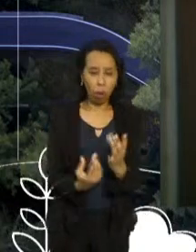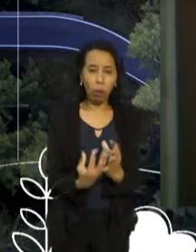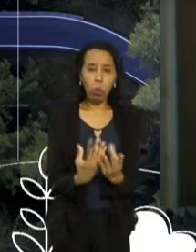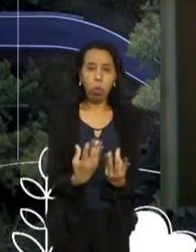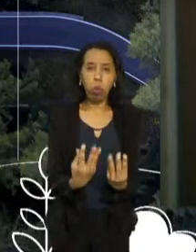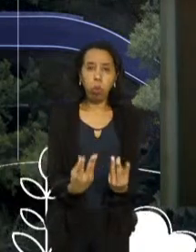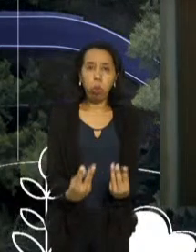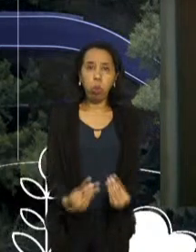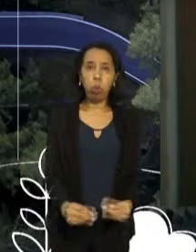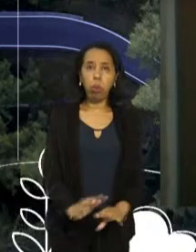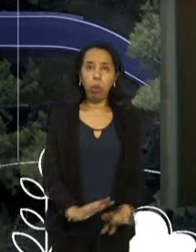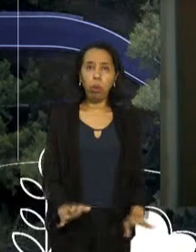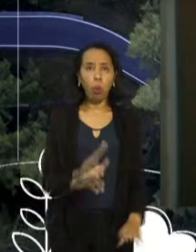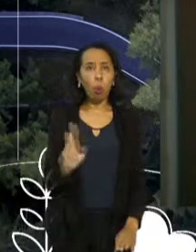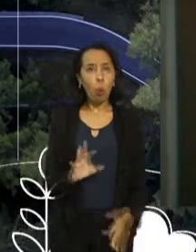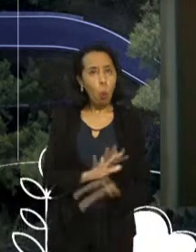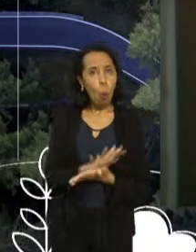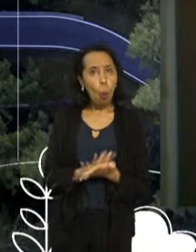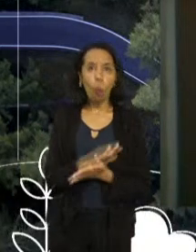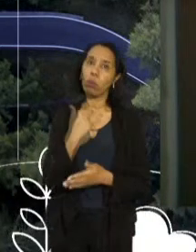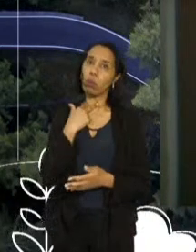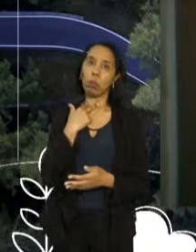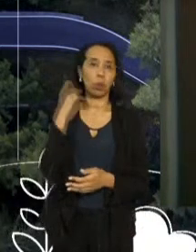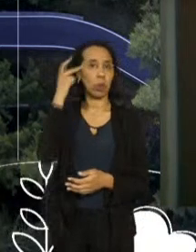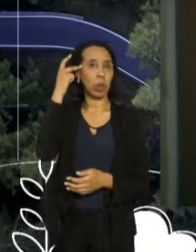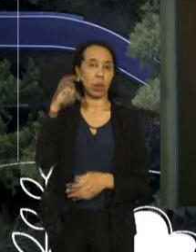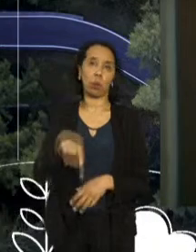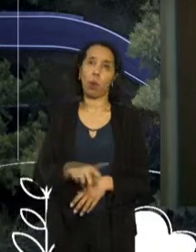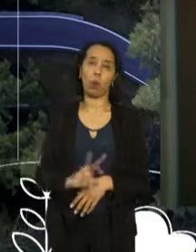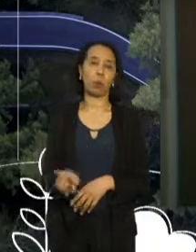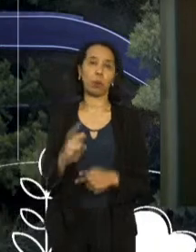do nosso regramento atual no estado.